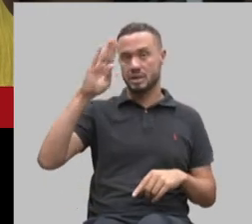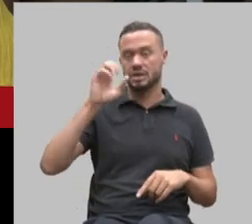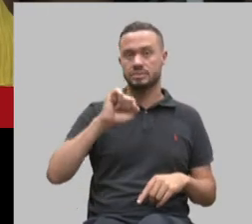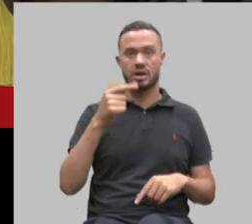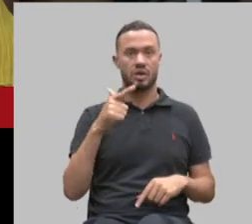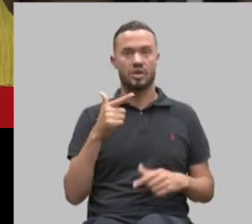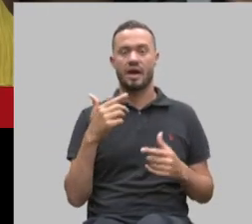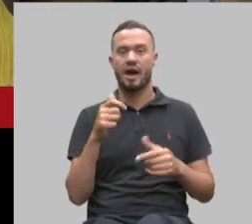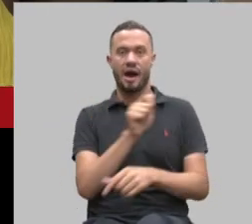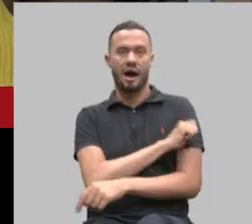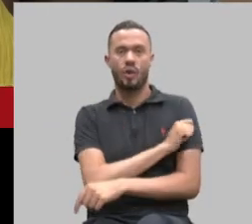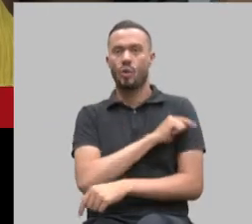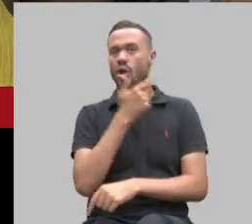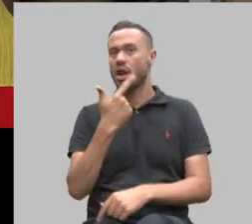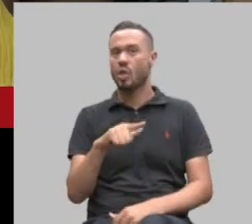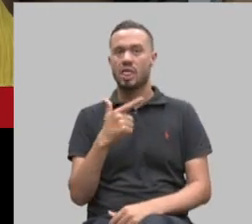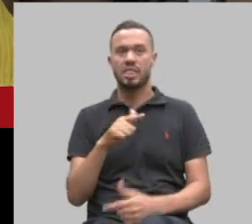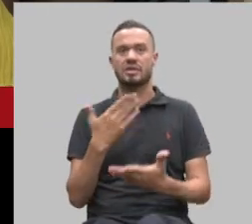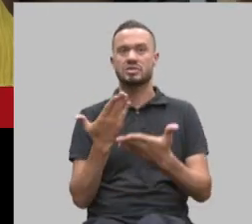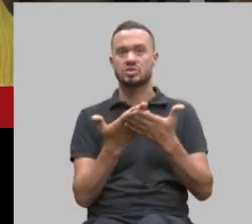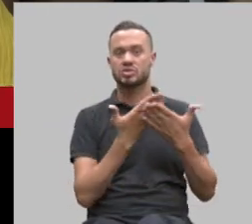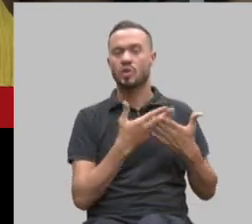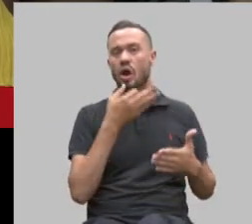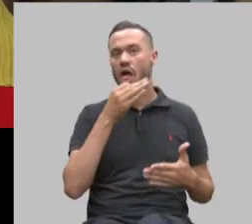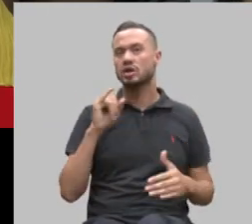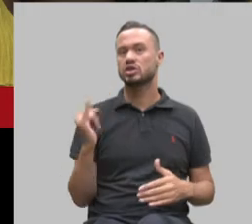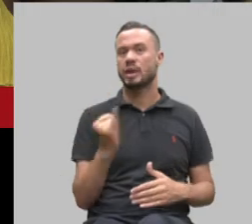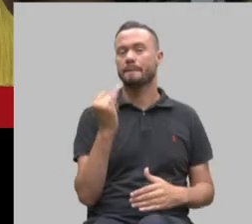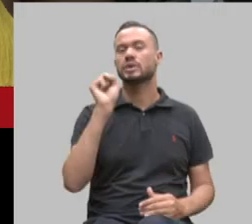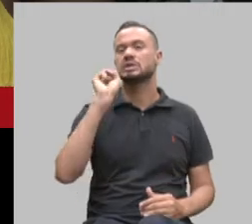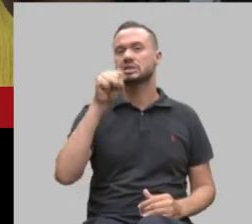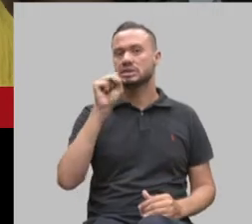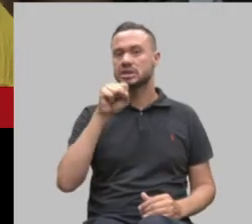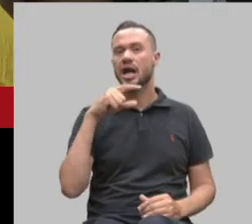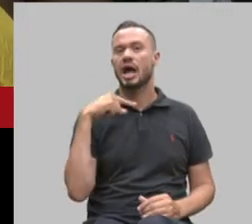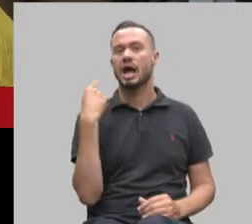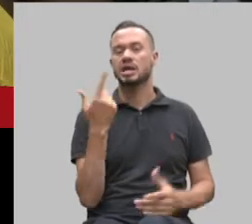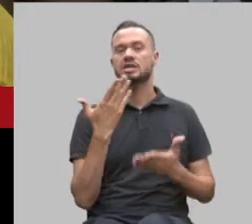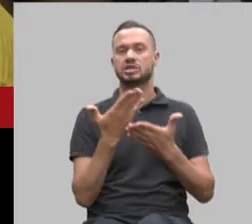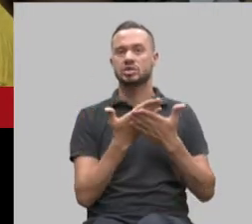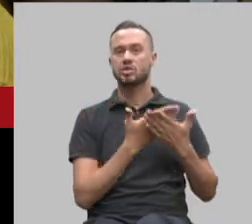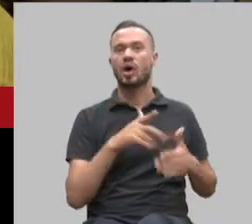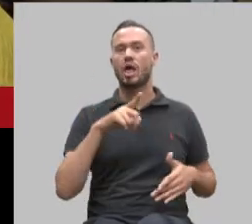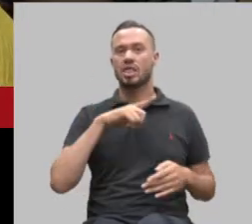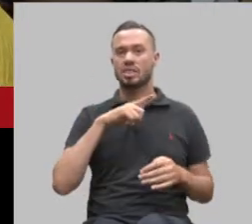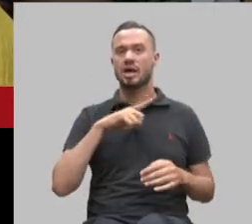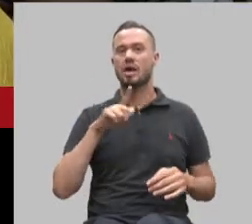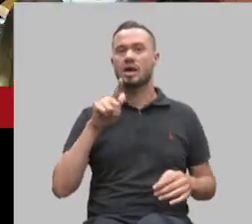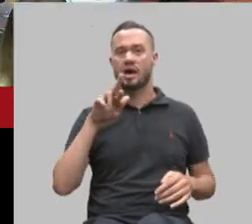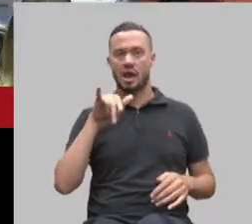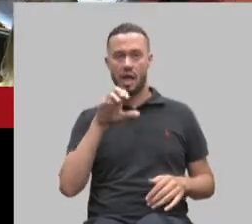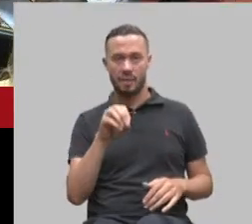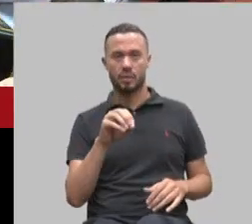não existe escola então eu acho importante sim que nas escolas tenham grêmio estudantil